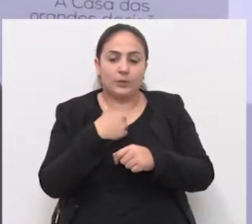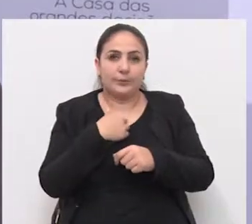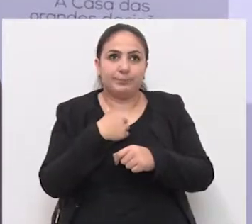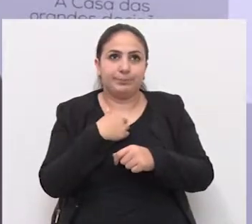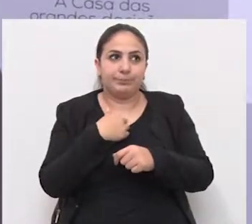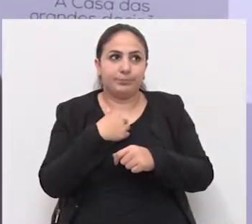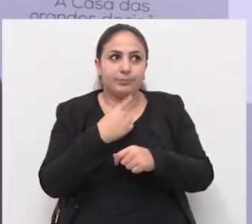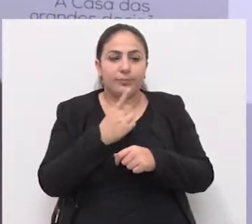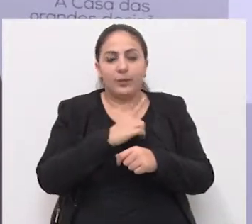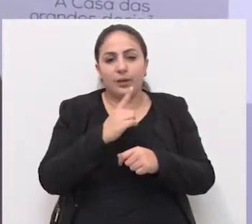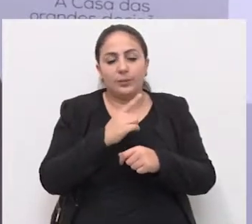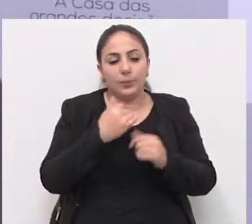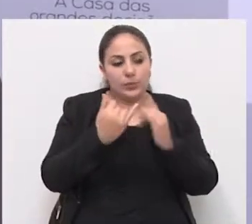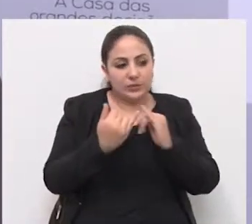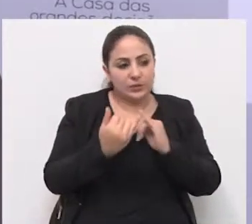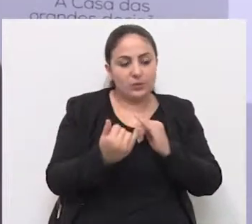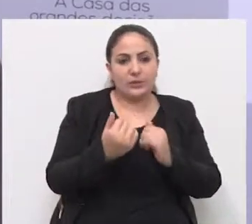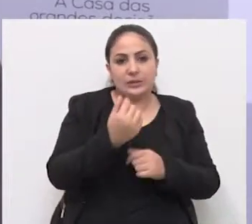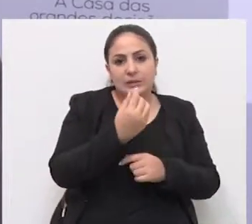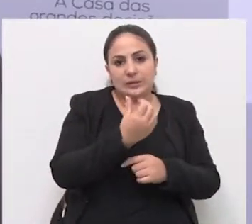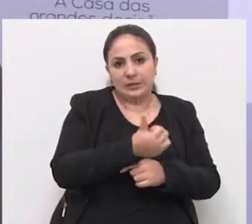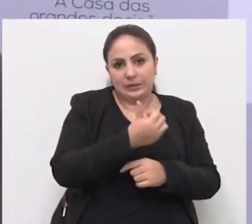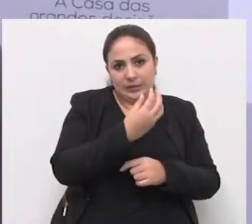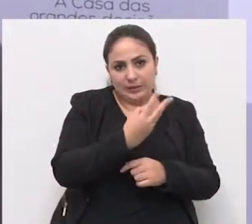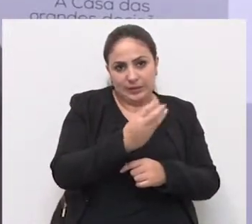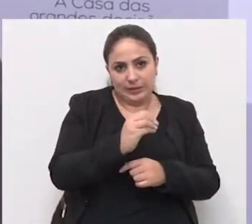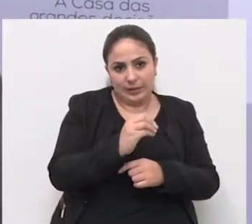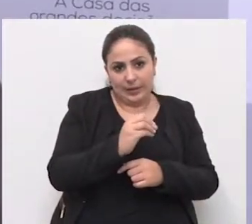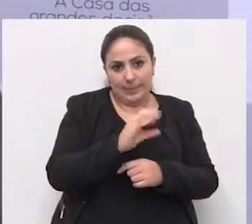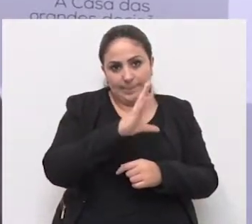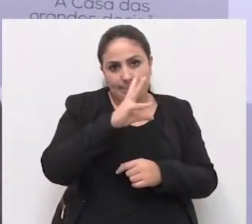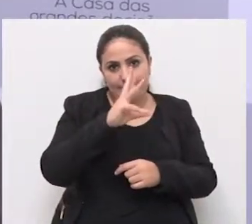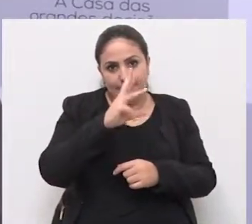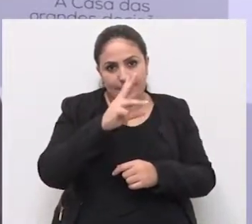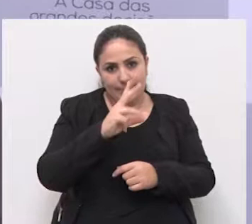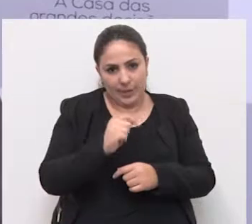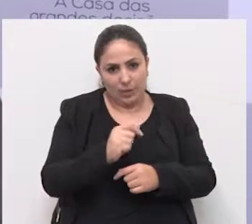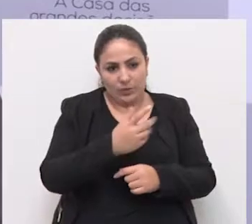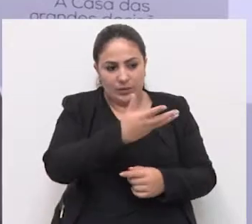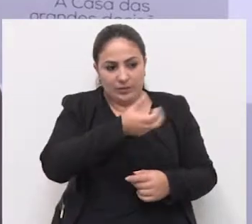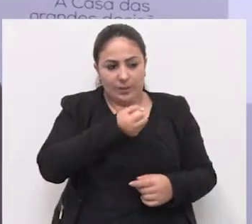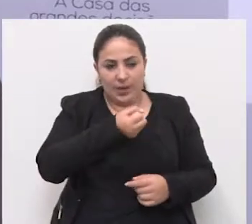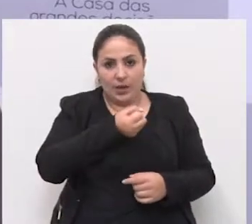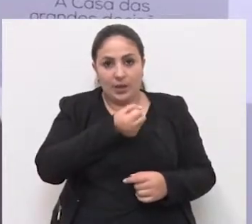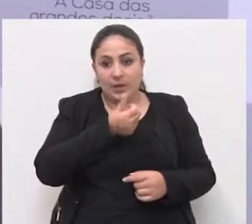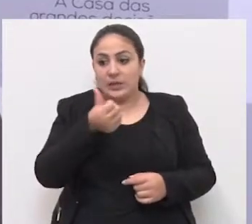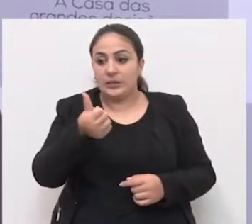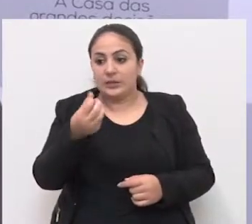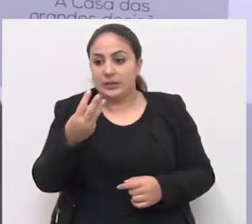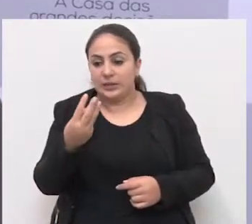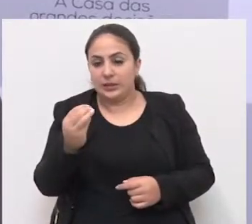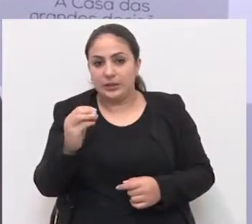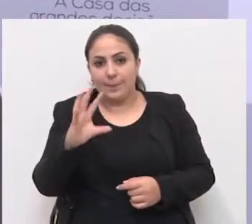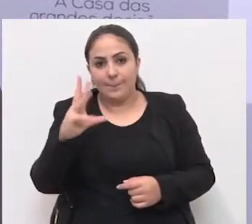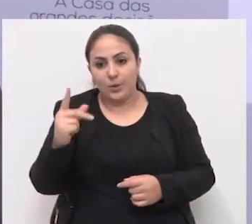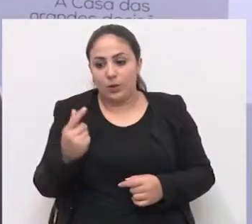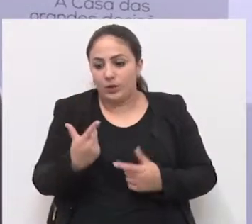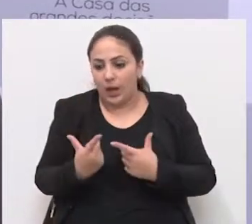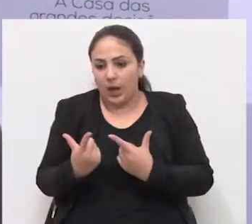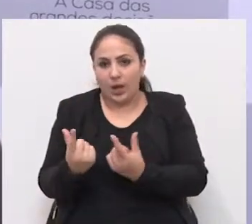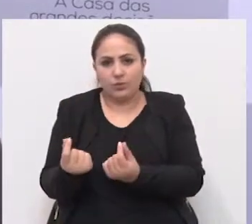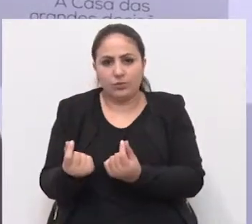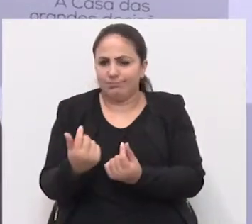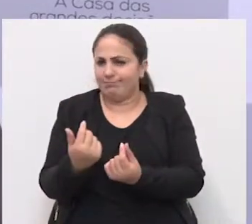segurança, não pode prever 630 milhões de arrecadação e 630 milhões de despesa,